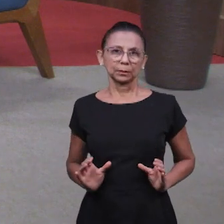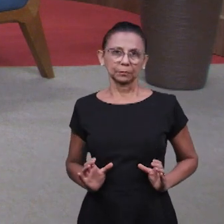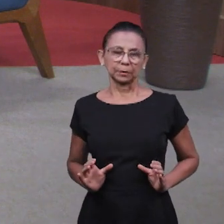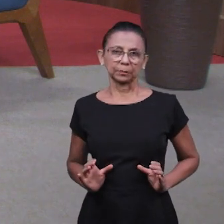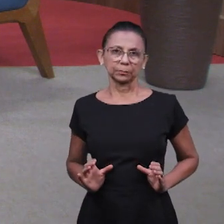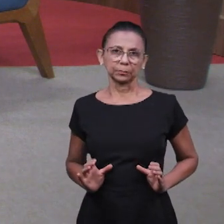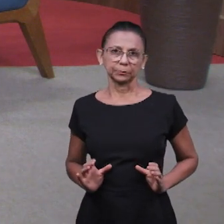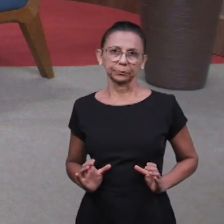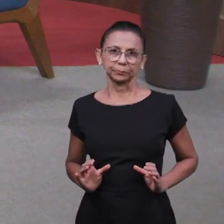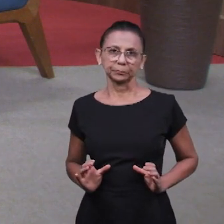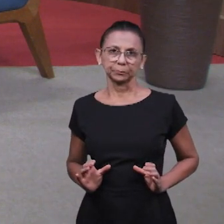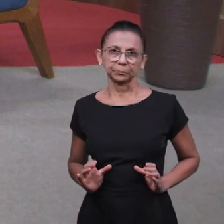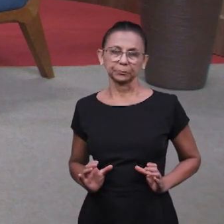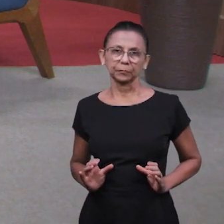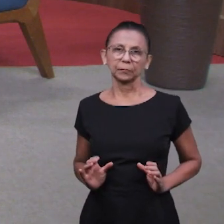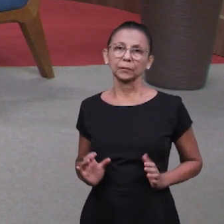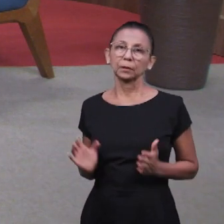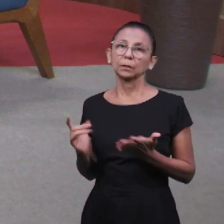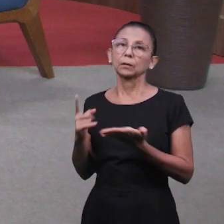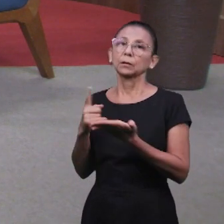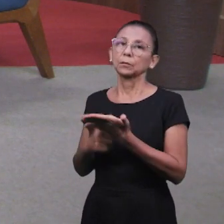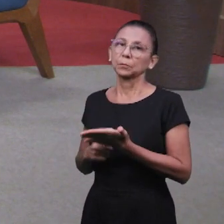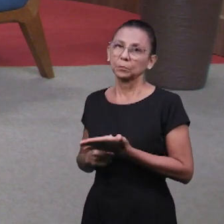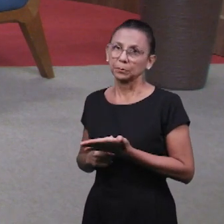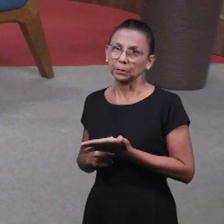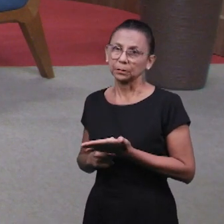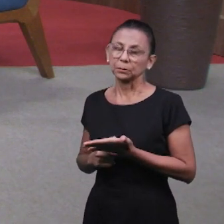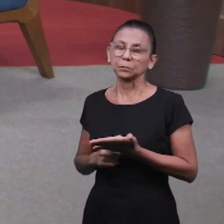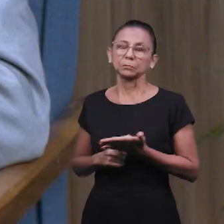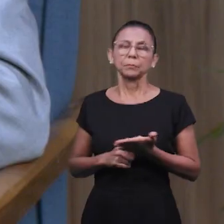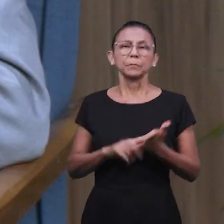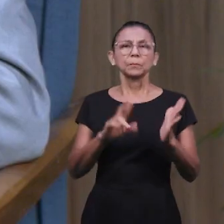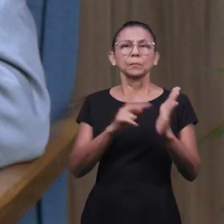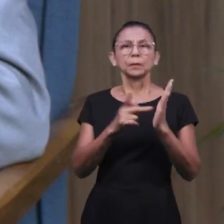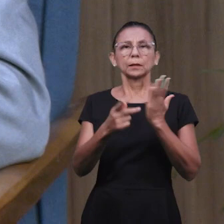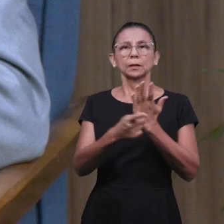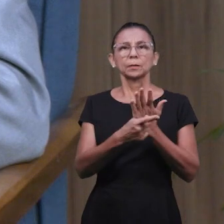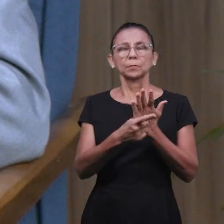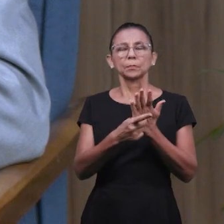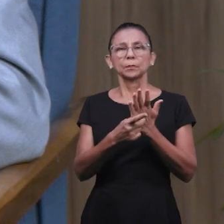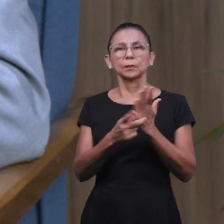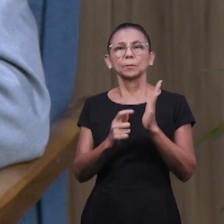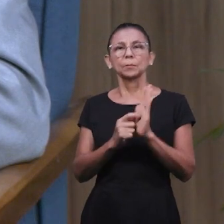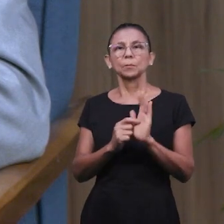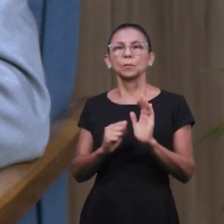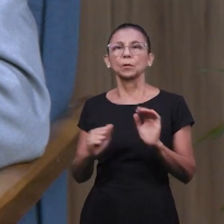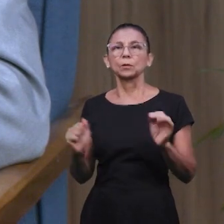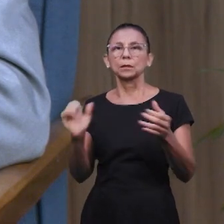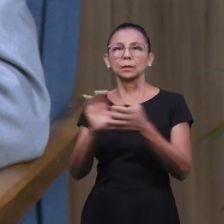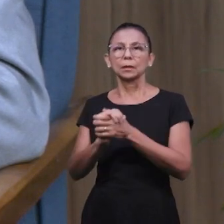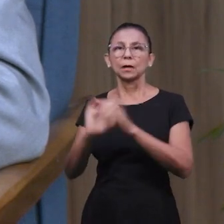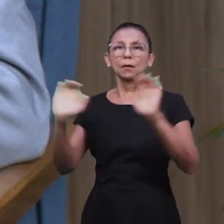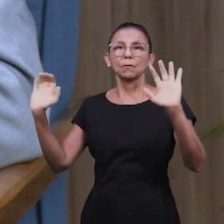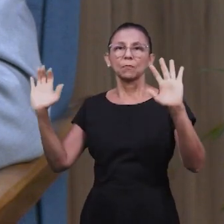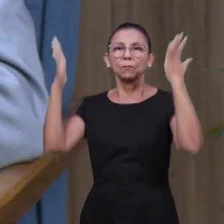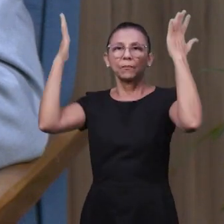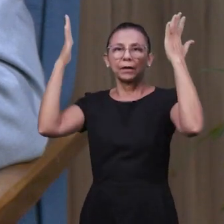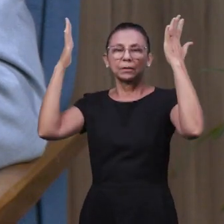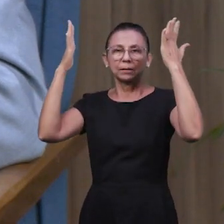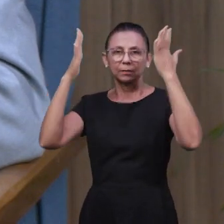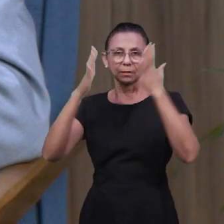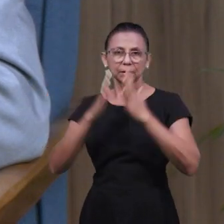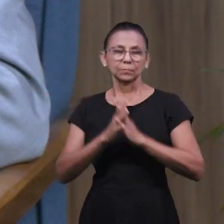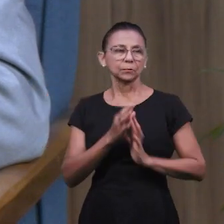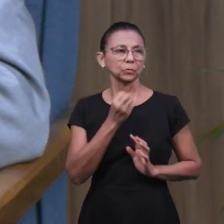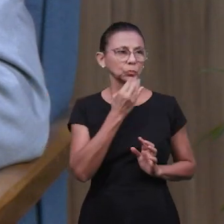E é interessante que a gente vê ali na parábola uma festa. Casamento. Uma festa de casamento, muito bom